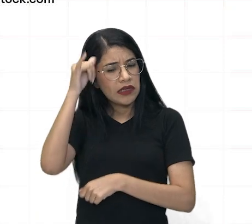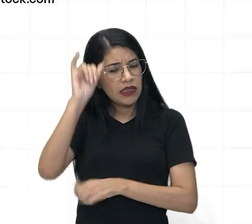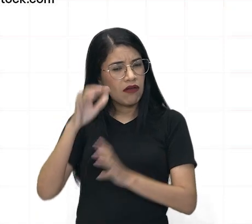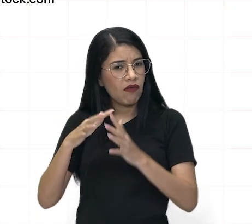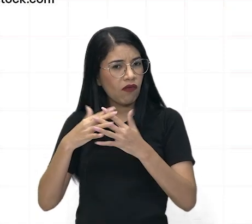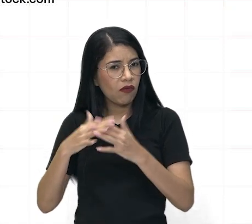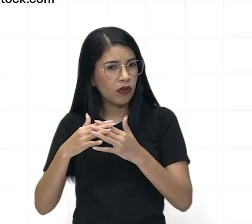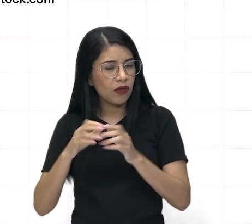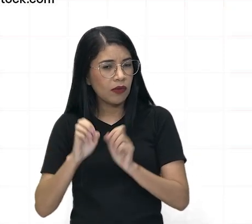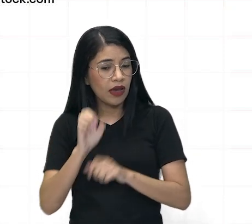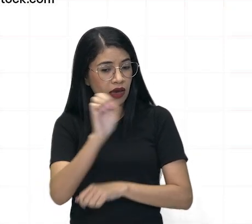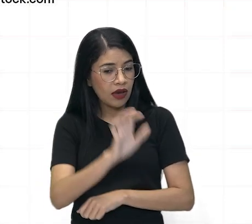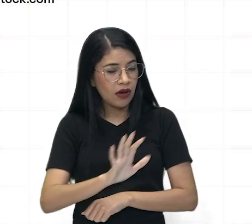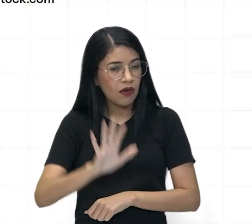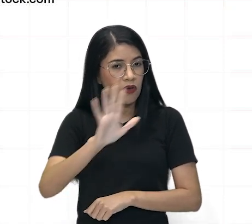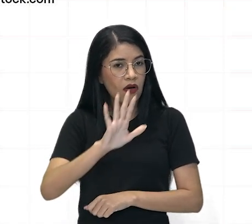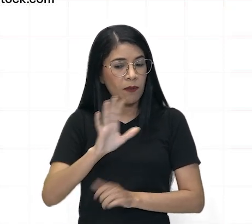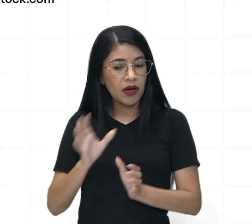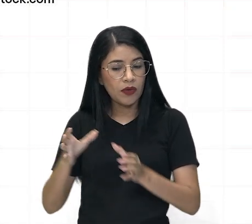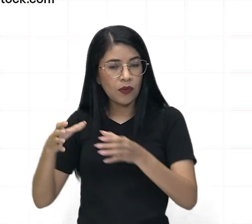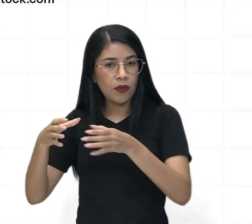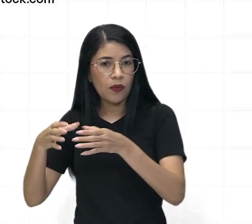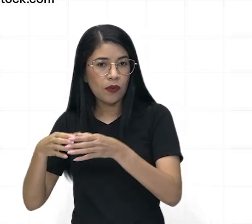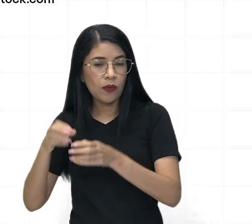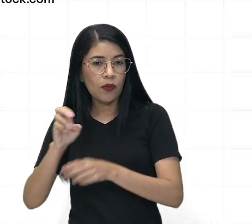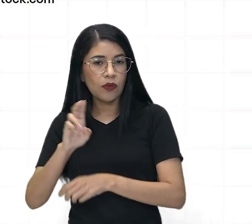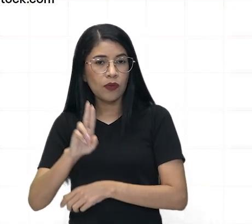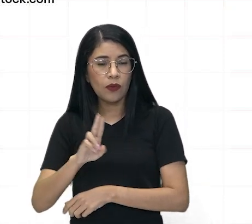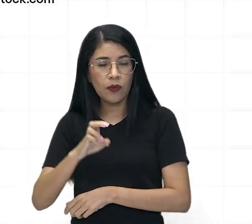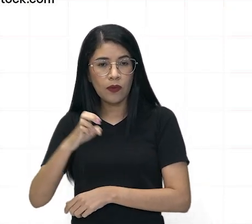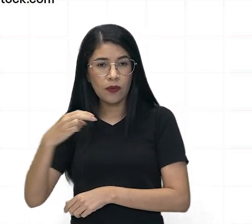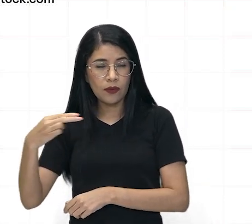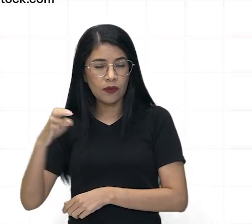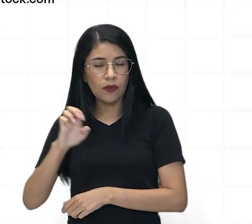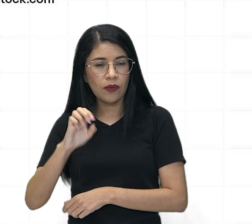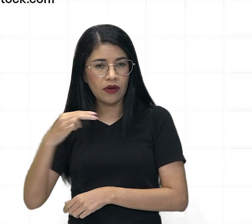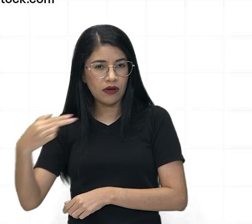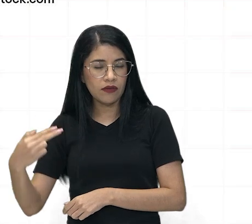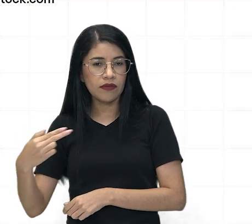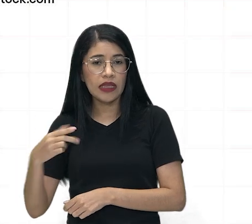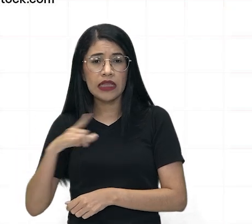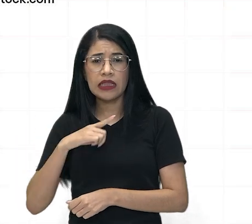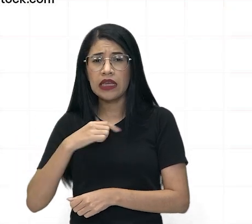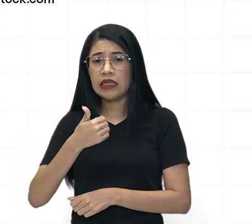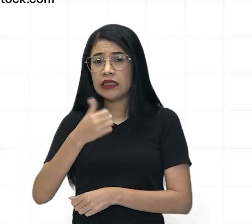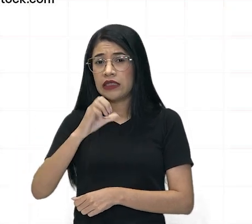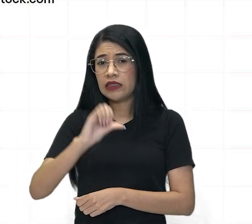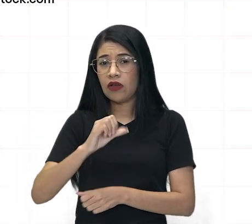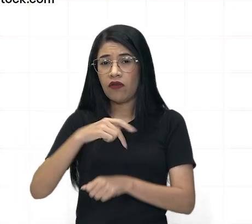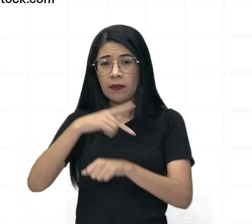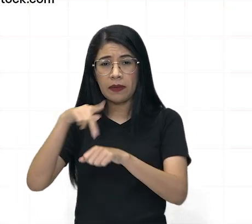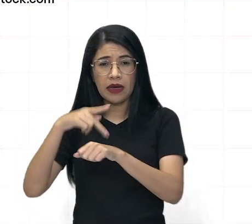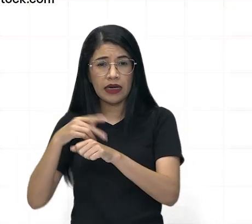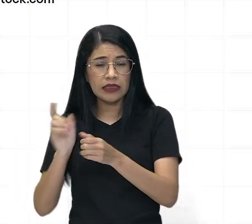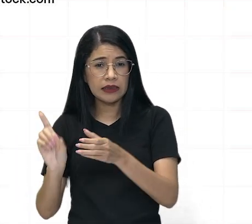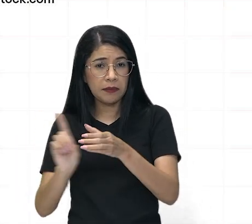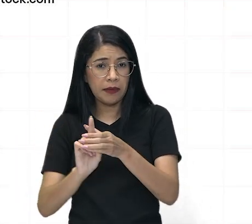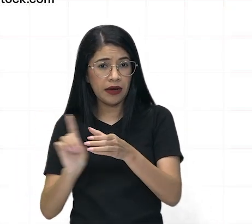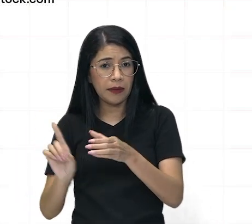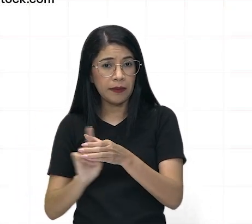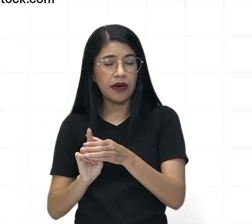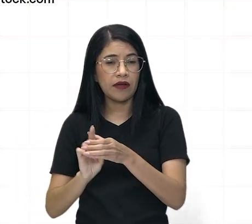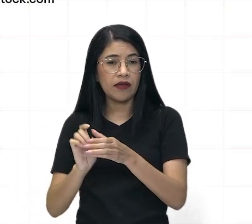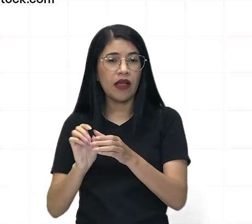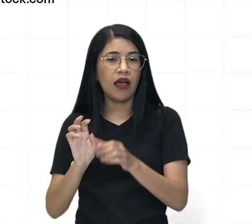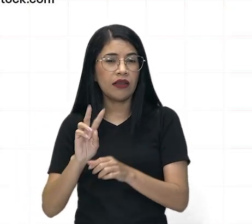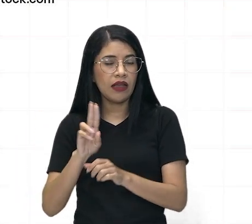Europa com zona do euro, não são a mesma coisa. A zona do euro é composta por 19 dos 27 países membros da União